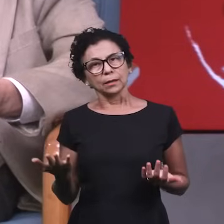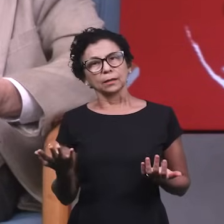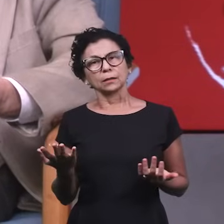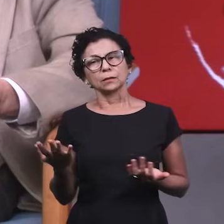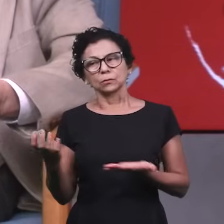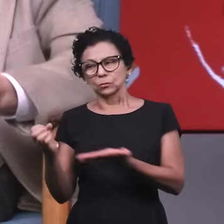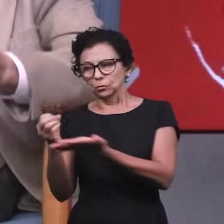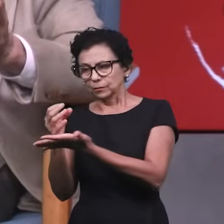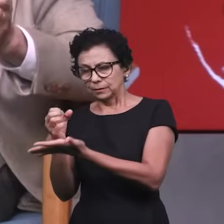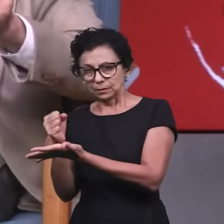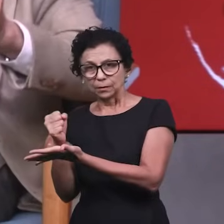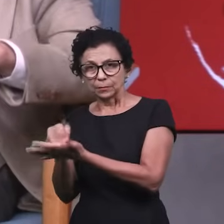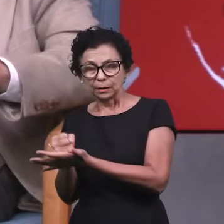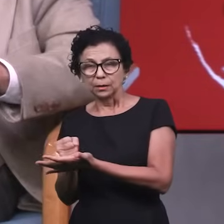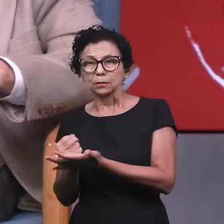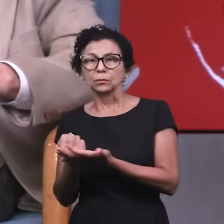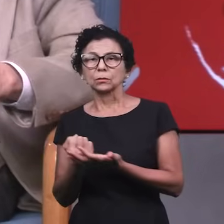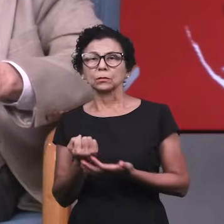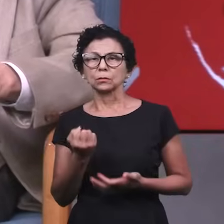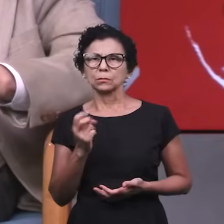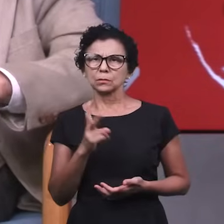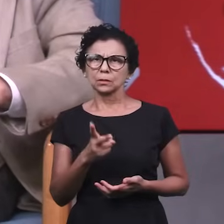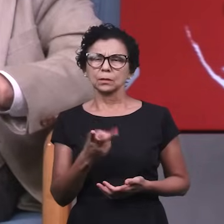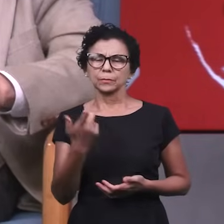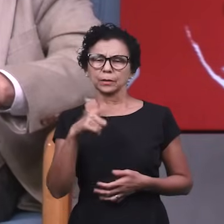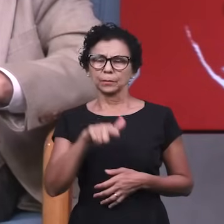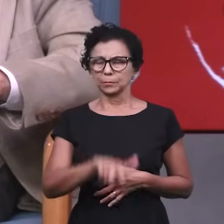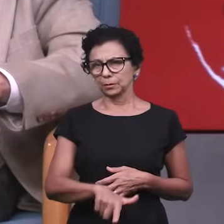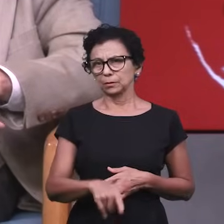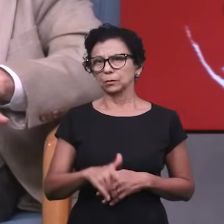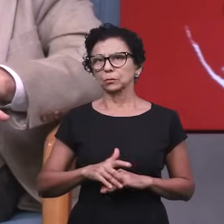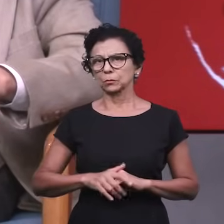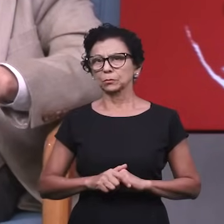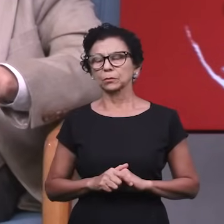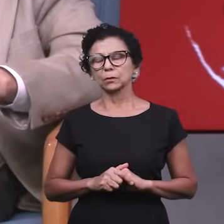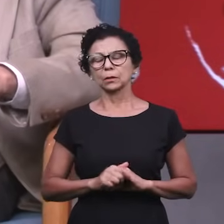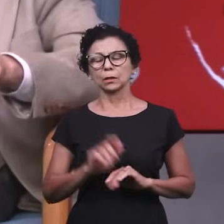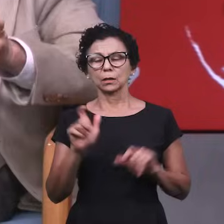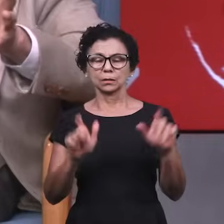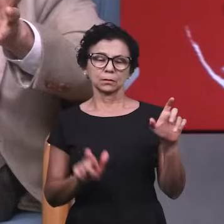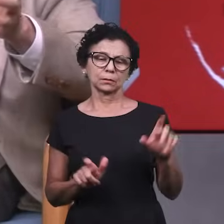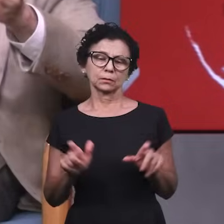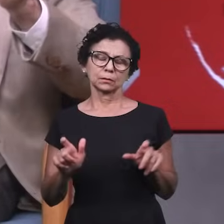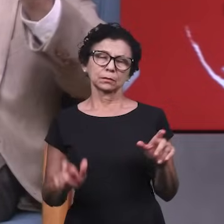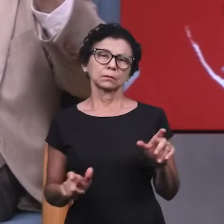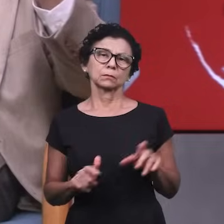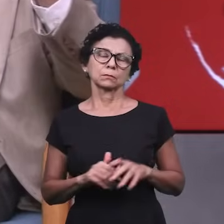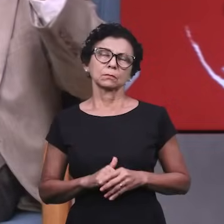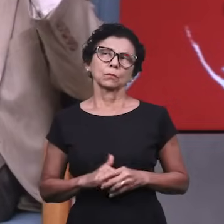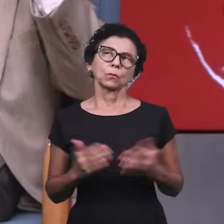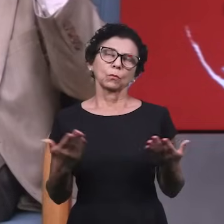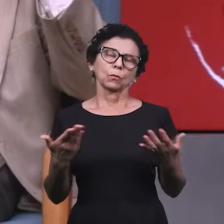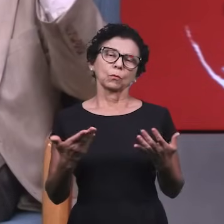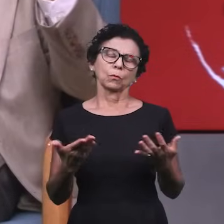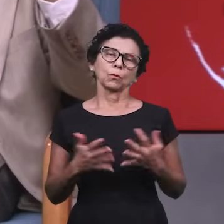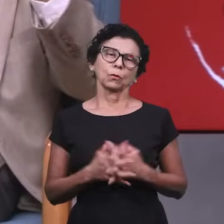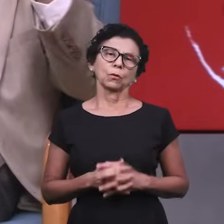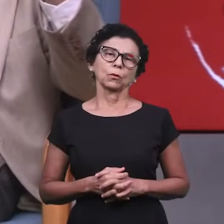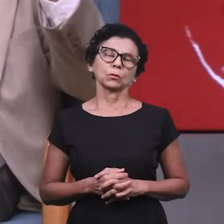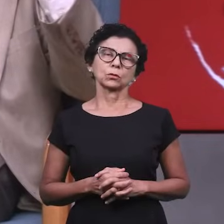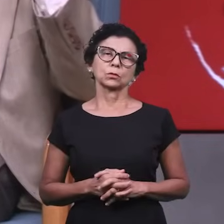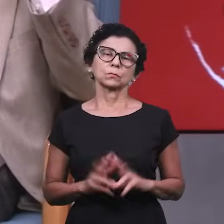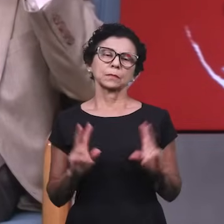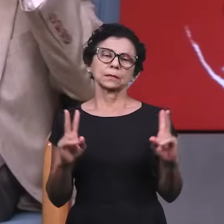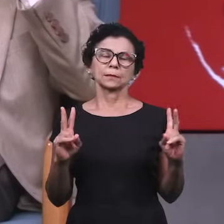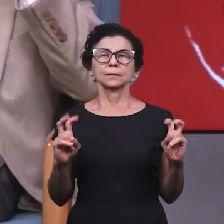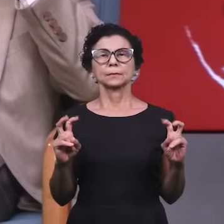Novo Testamento. Eu costumo sempre dizer que as pessoas falam muito hoje, é muito comum